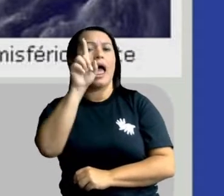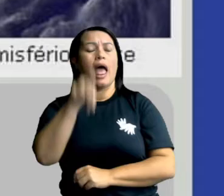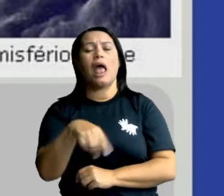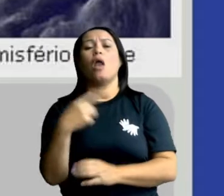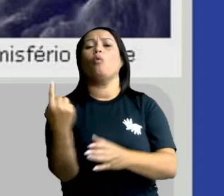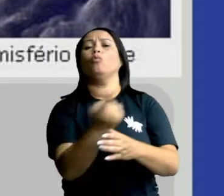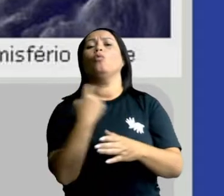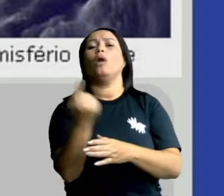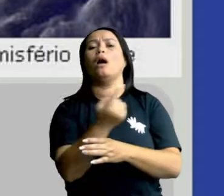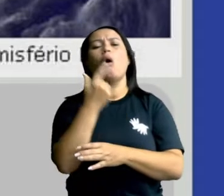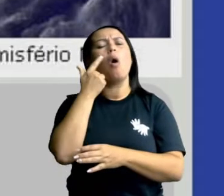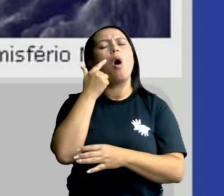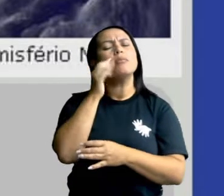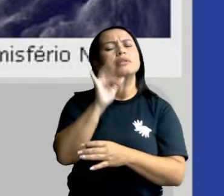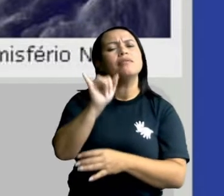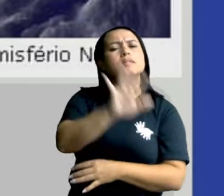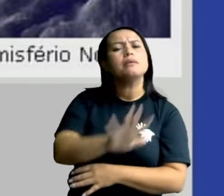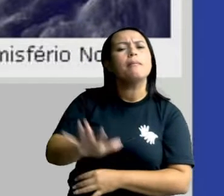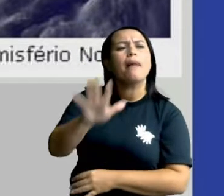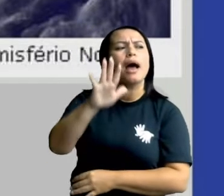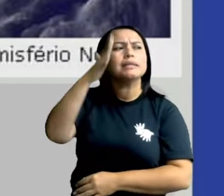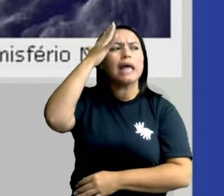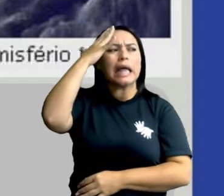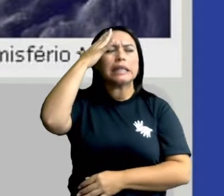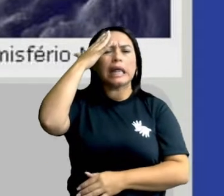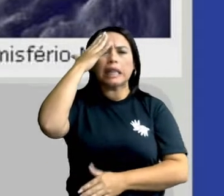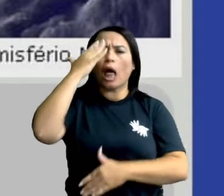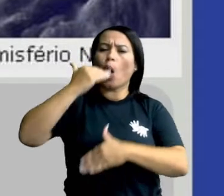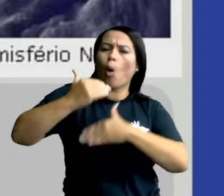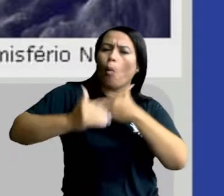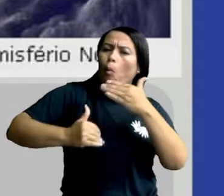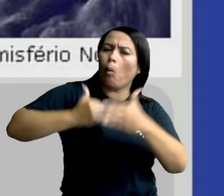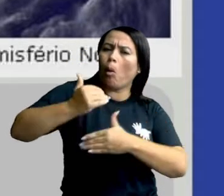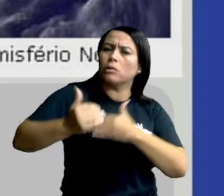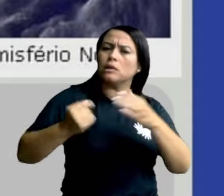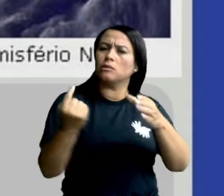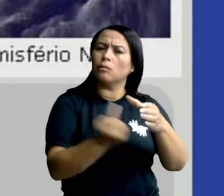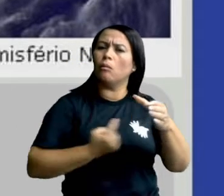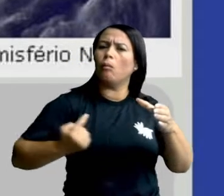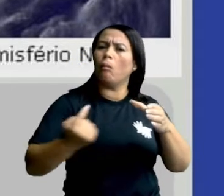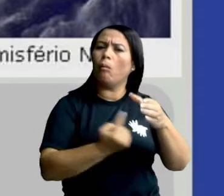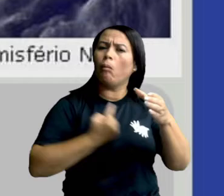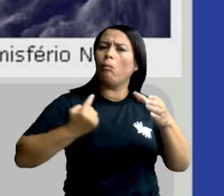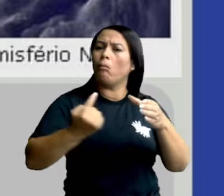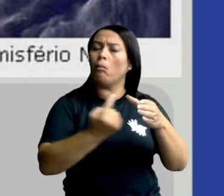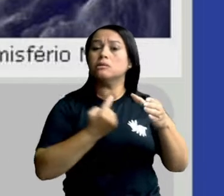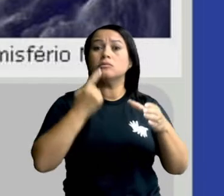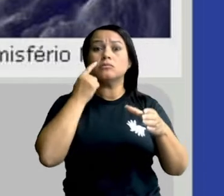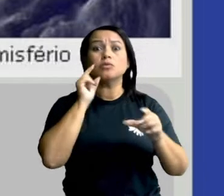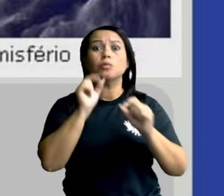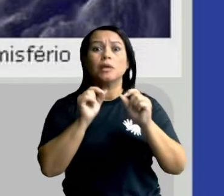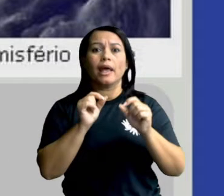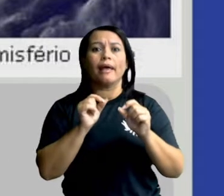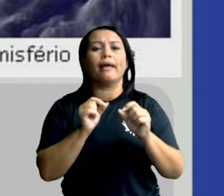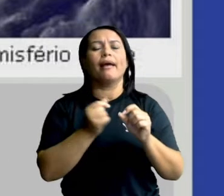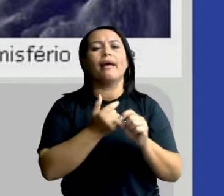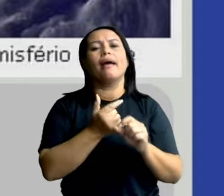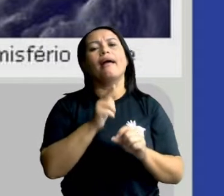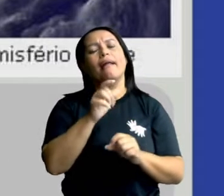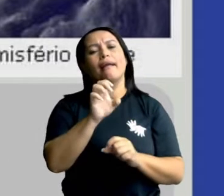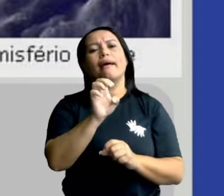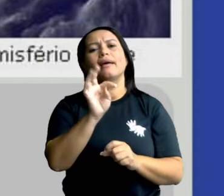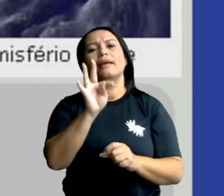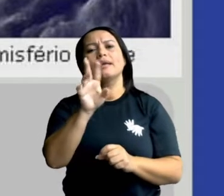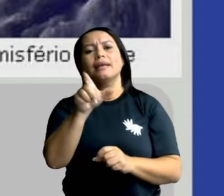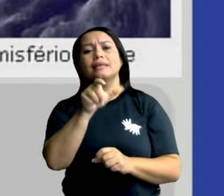as imagens, né, davam a entender ali um processo de formação de uma tempestade extratropical, só que aí, né, depois se